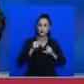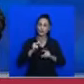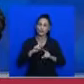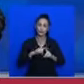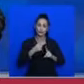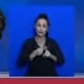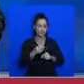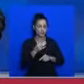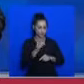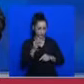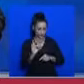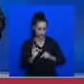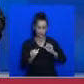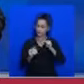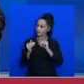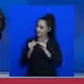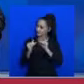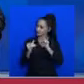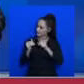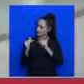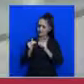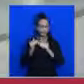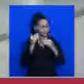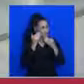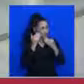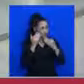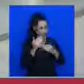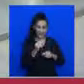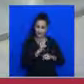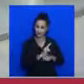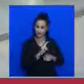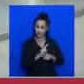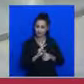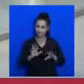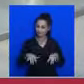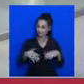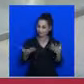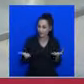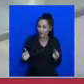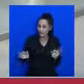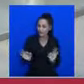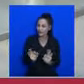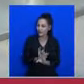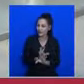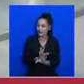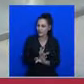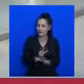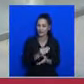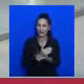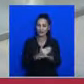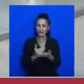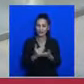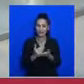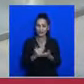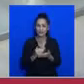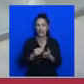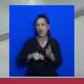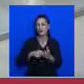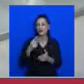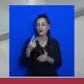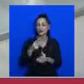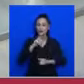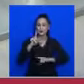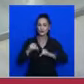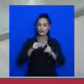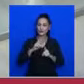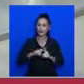confirmam? Sim, confirmo. Sim, confirmo. Muito obrigado, senhoras auditoras. Então, tudo pronto para realizarmos o segundo sorteio da